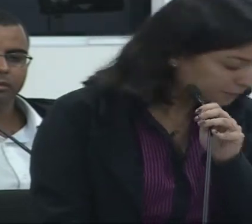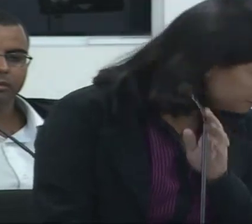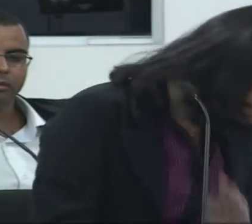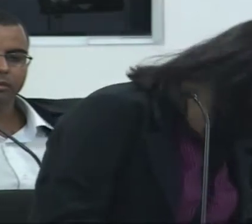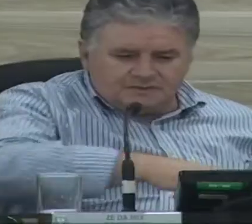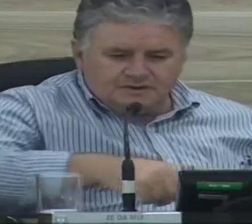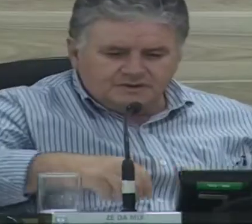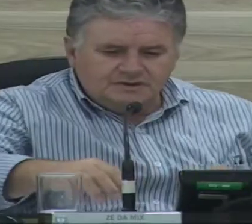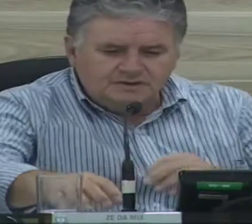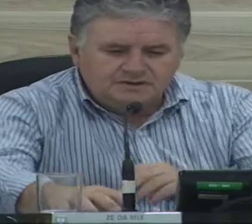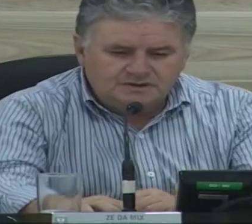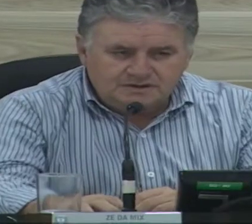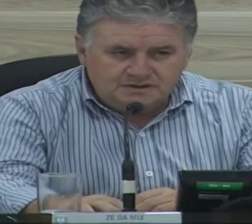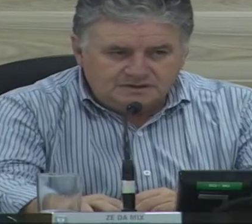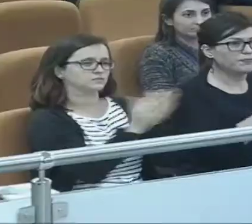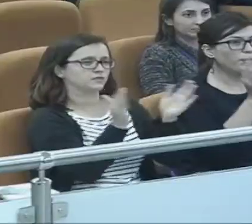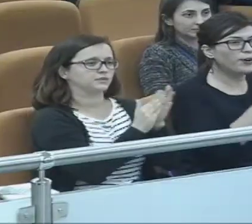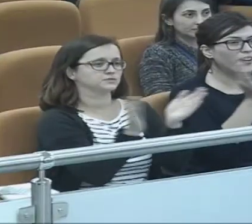aqui